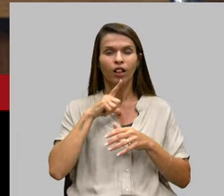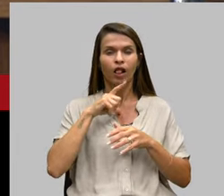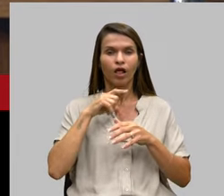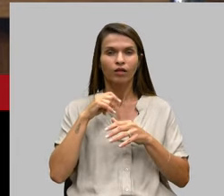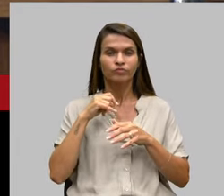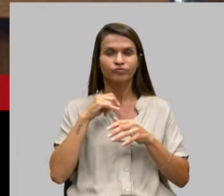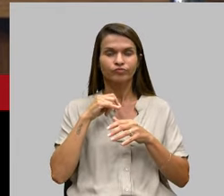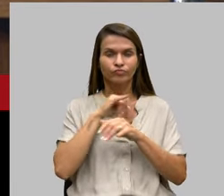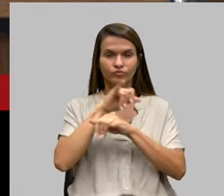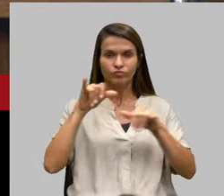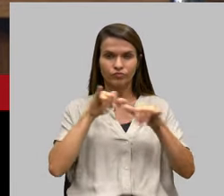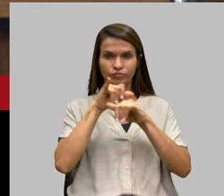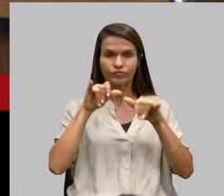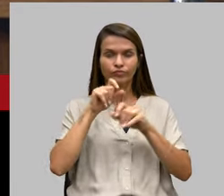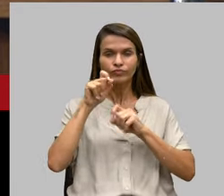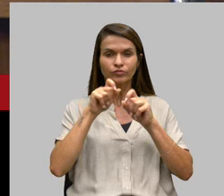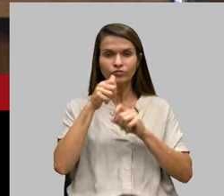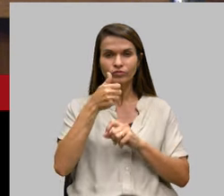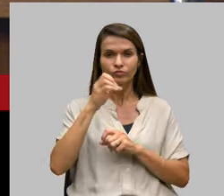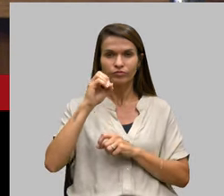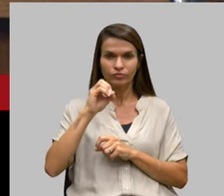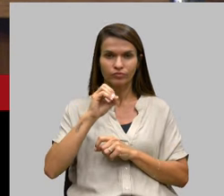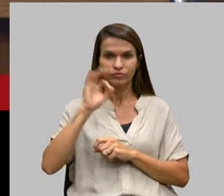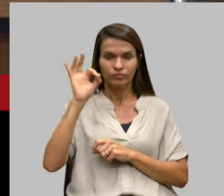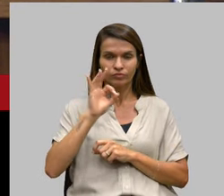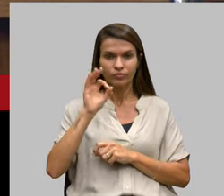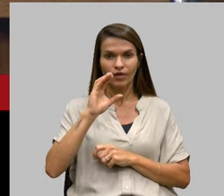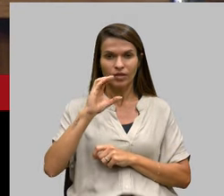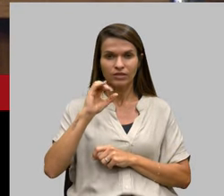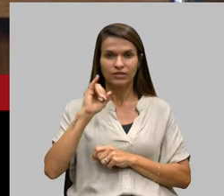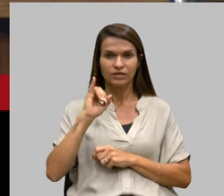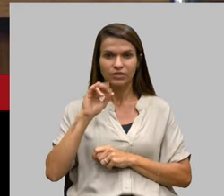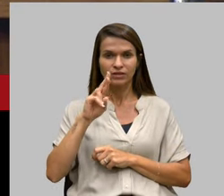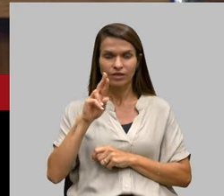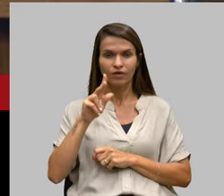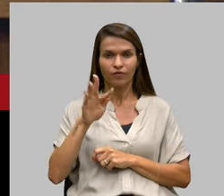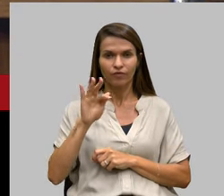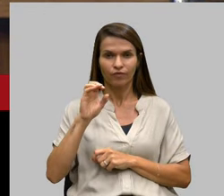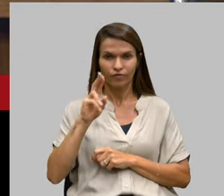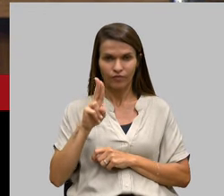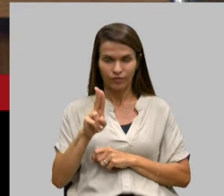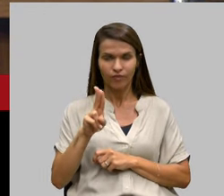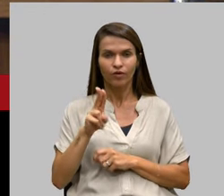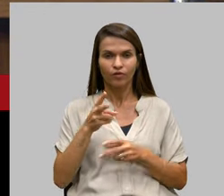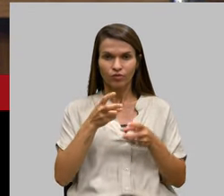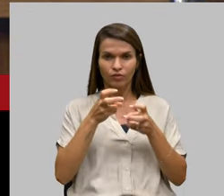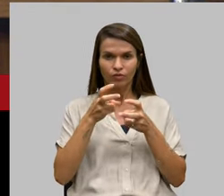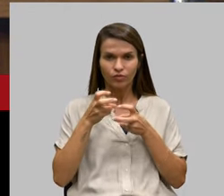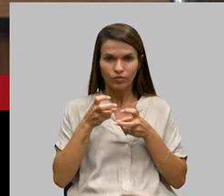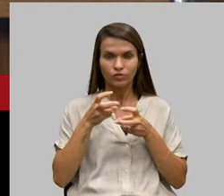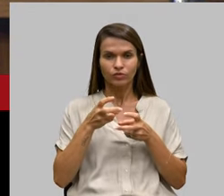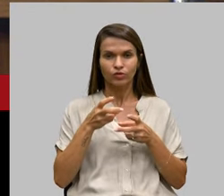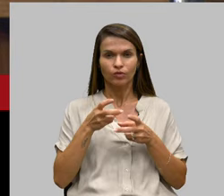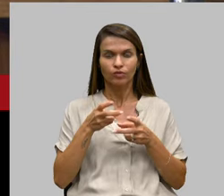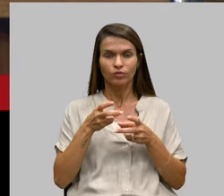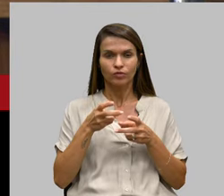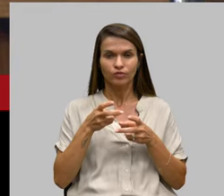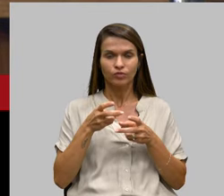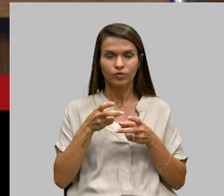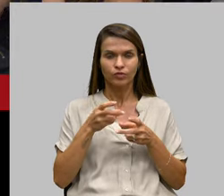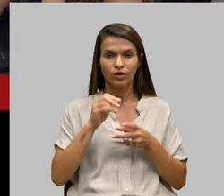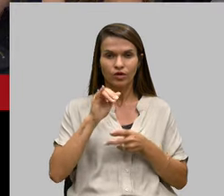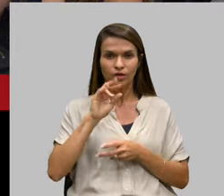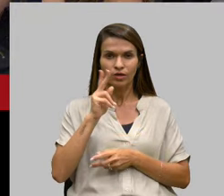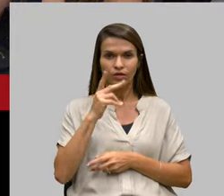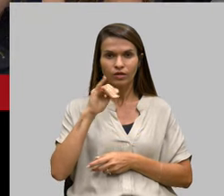que 10% da siur compensação financeira pela exploração de recursos Hidráulicos